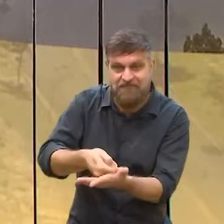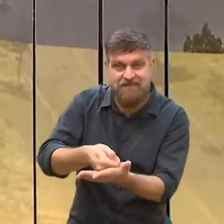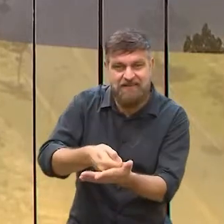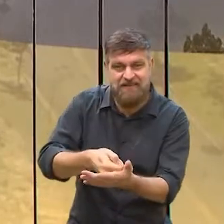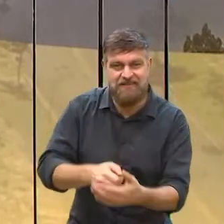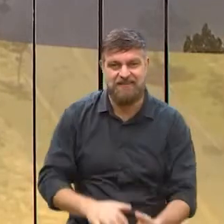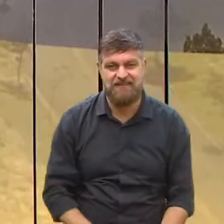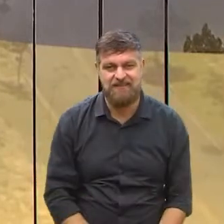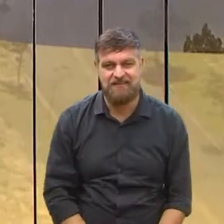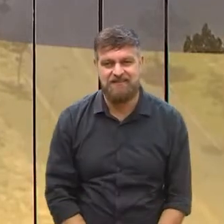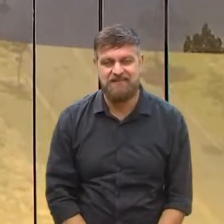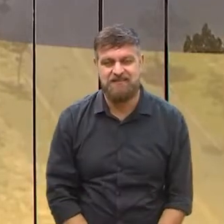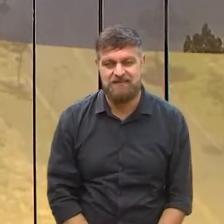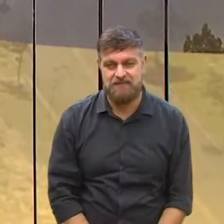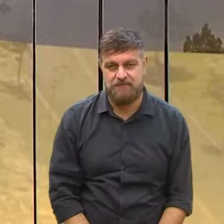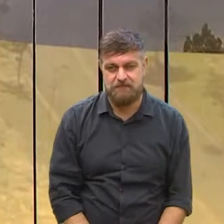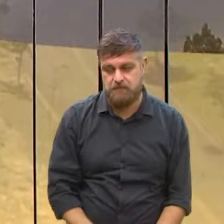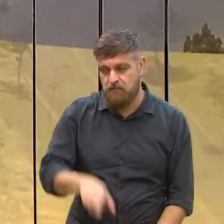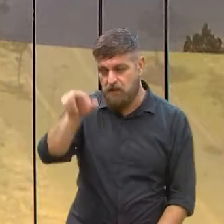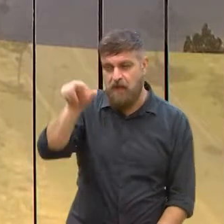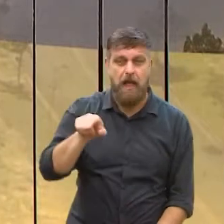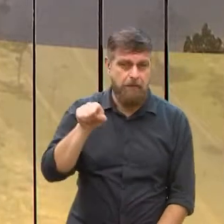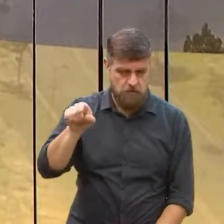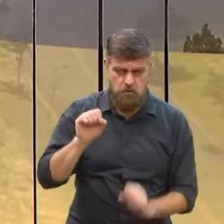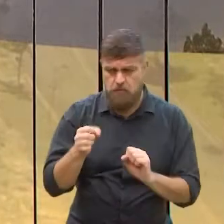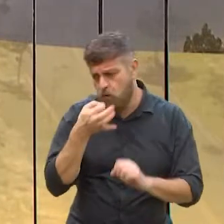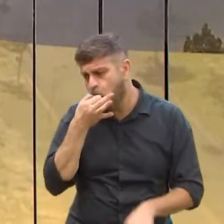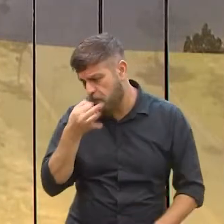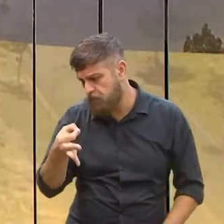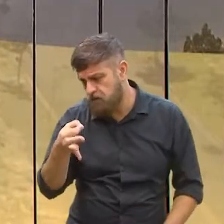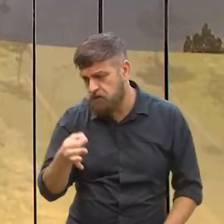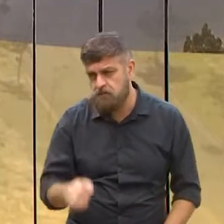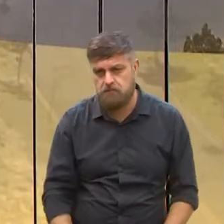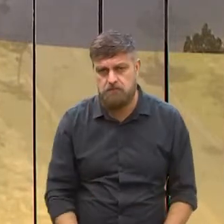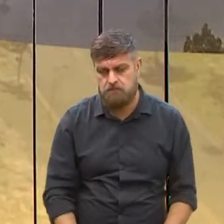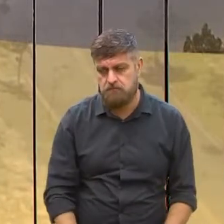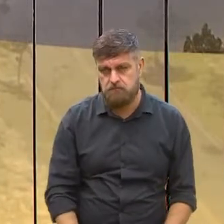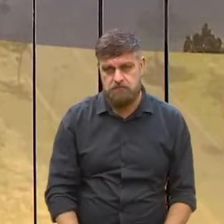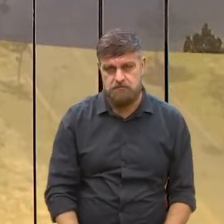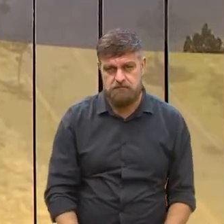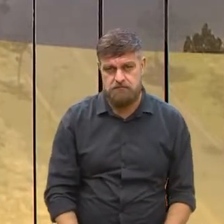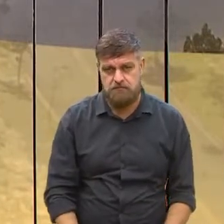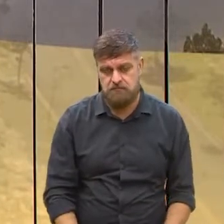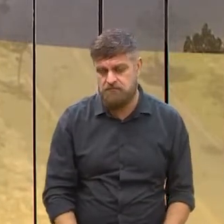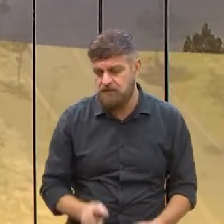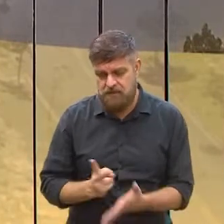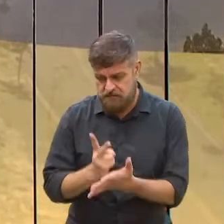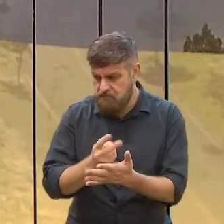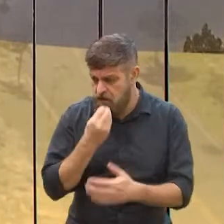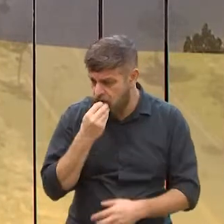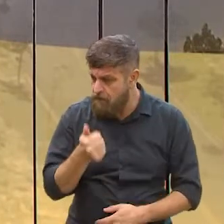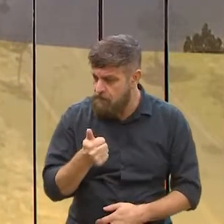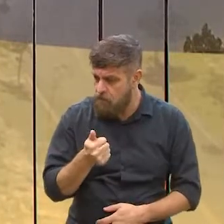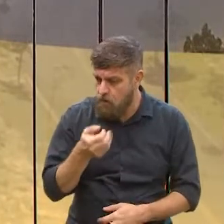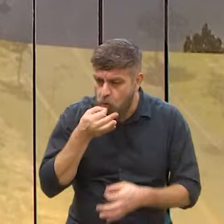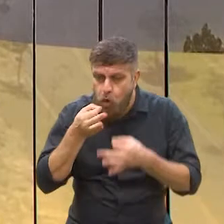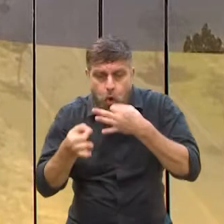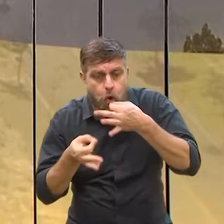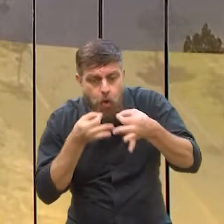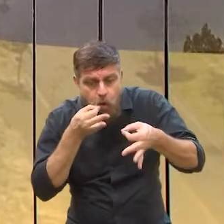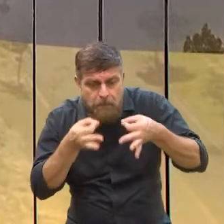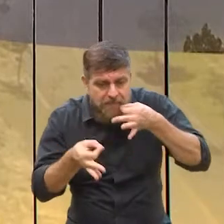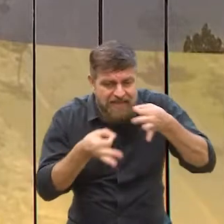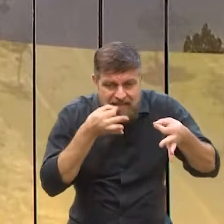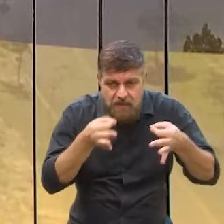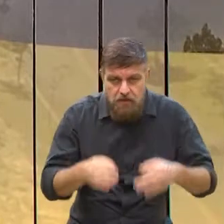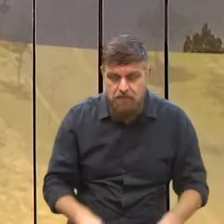Então, a opinião de uma pessoa, sempre, por ser uma pessoa, sempre muito bem-vinda. Mas